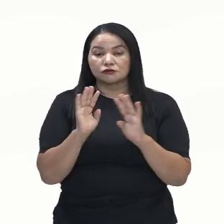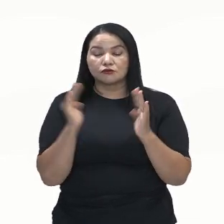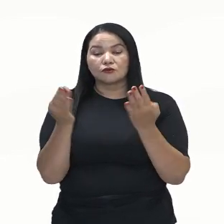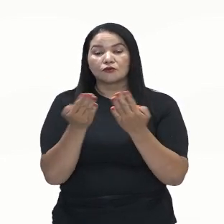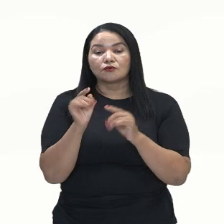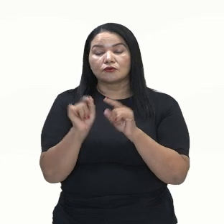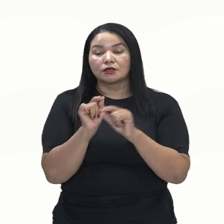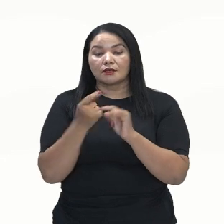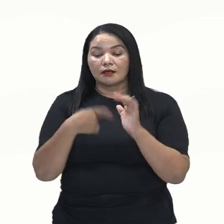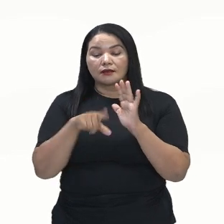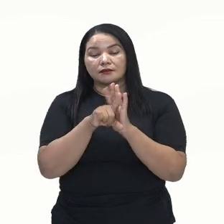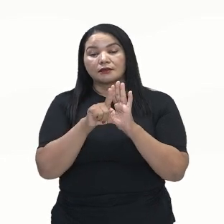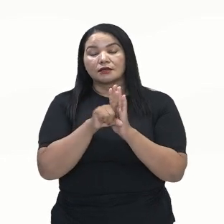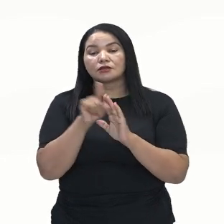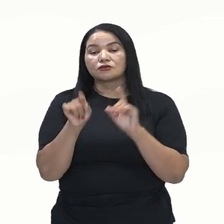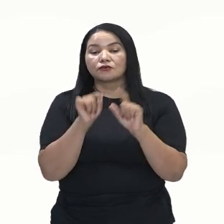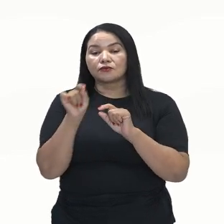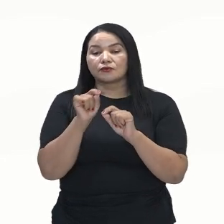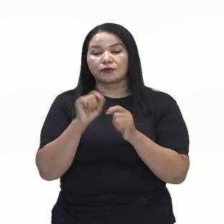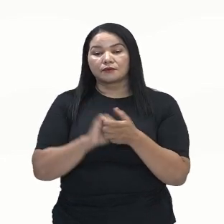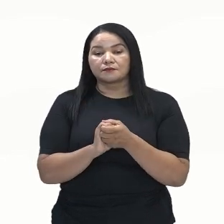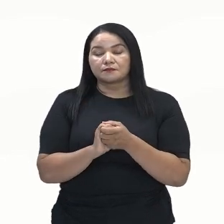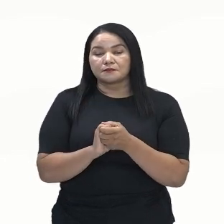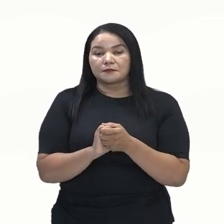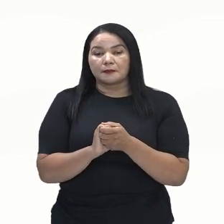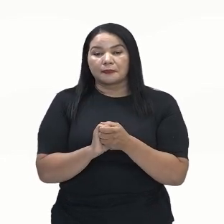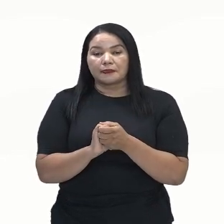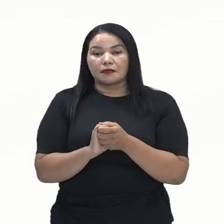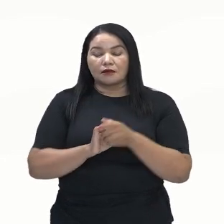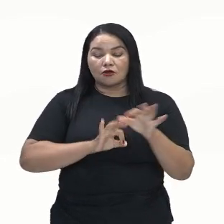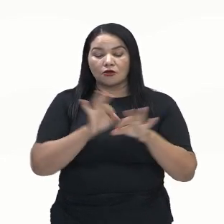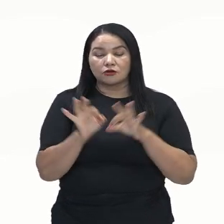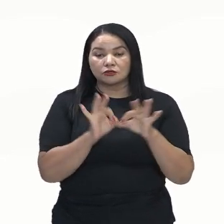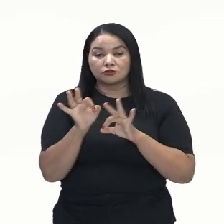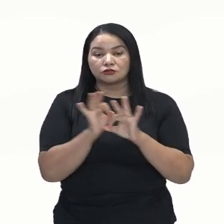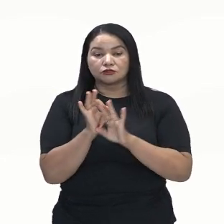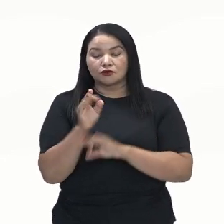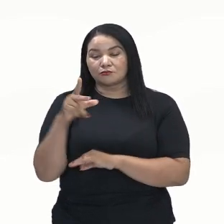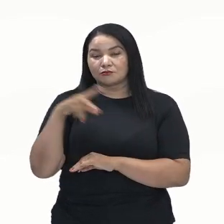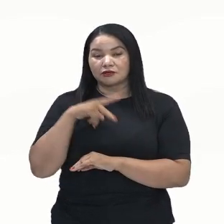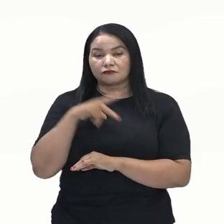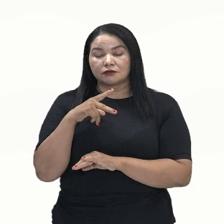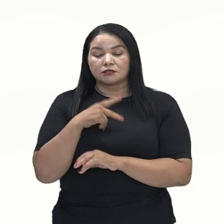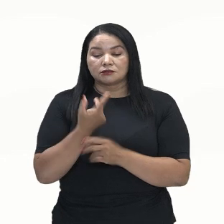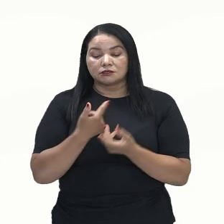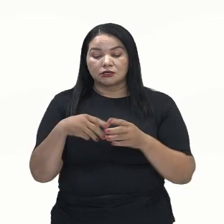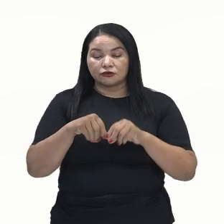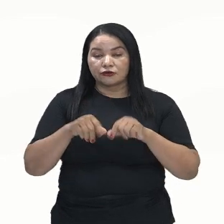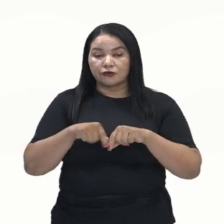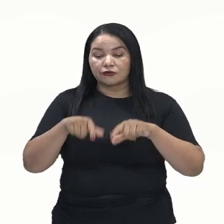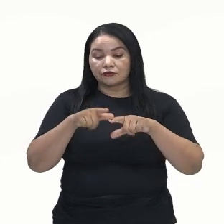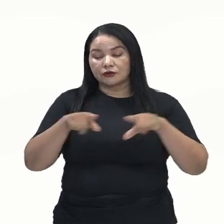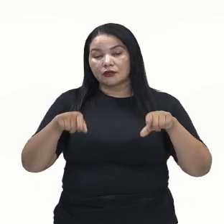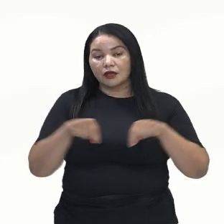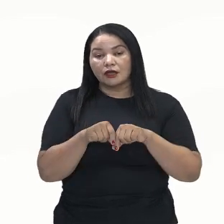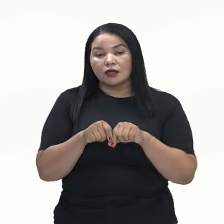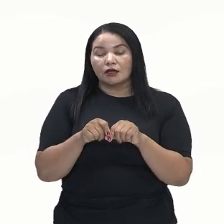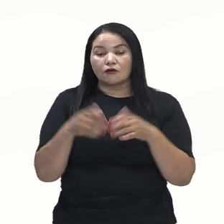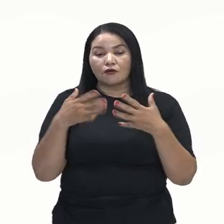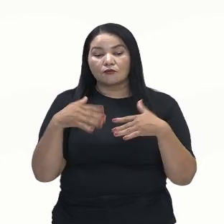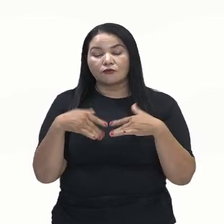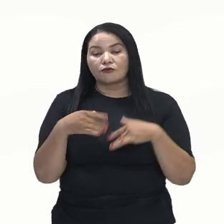Lei dos Cercamentos, que deu conta de privatizar as terras comuns, onde